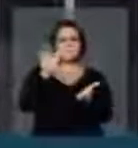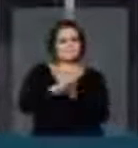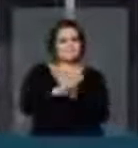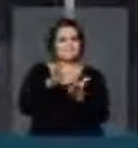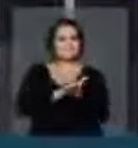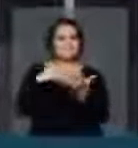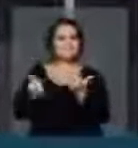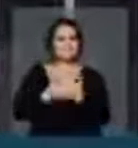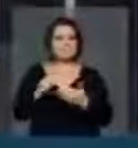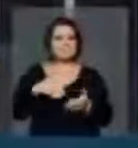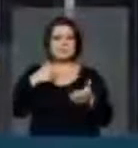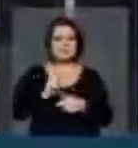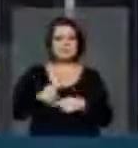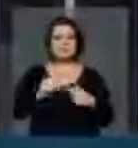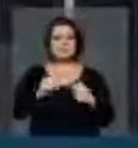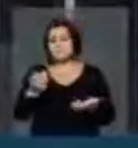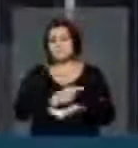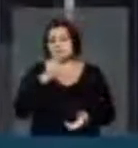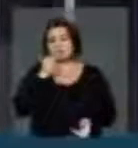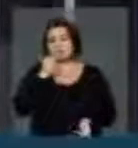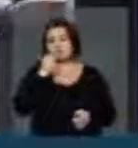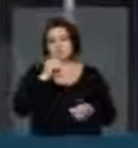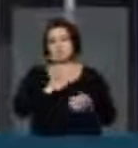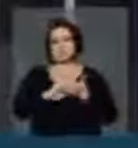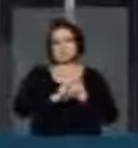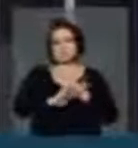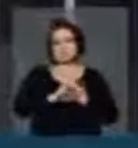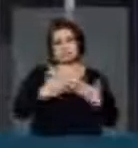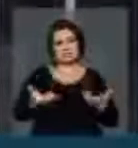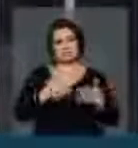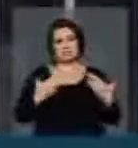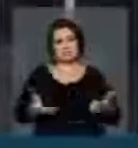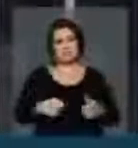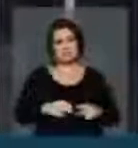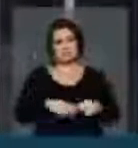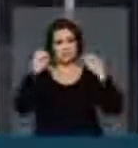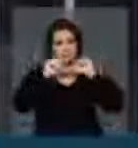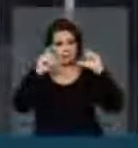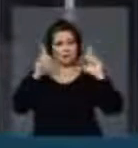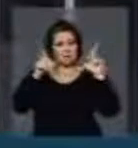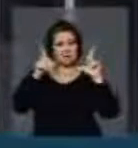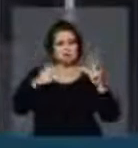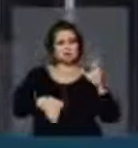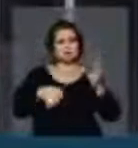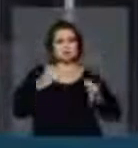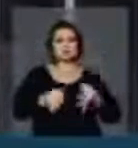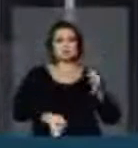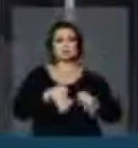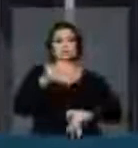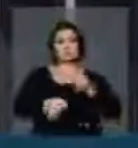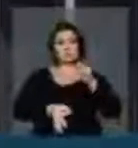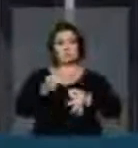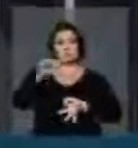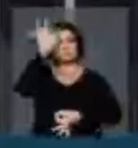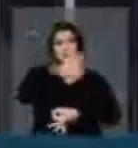e não dá nada. Nunca deu e não vai dar nada. Então, faça essa alerta para que a Justiça Federal,